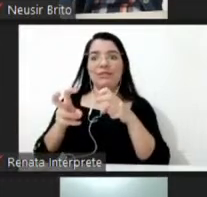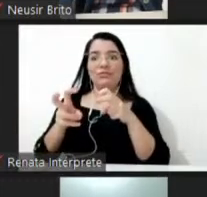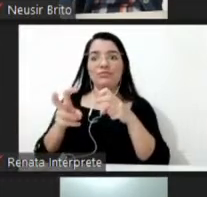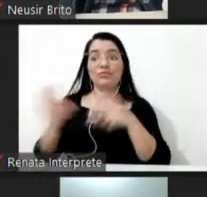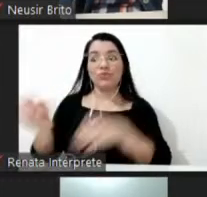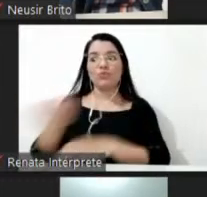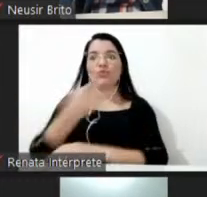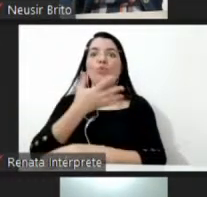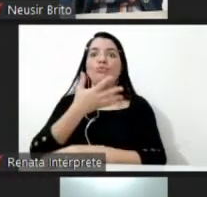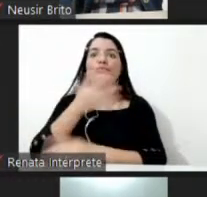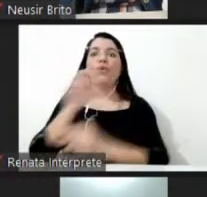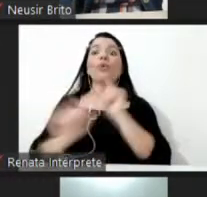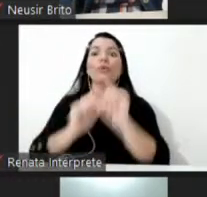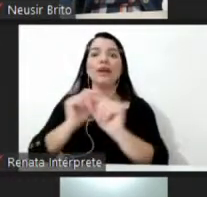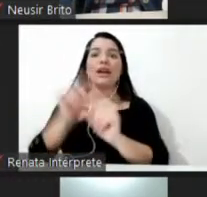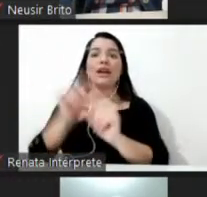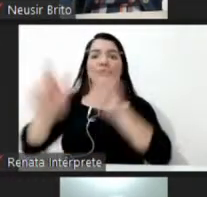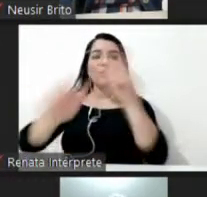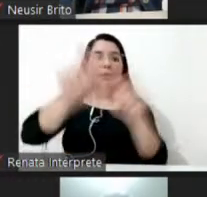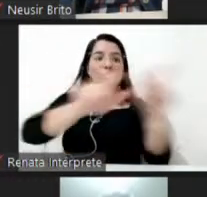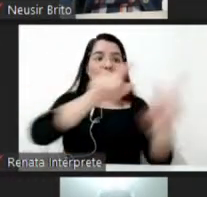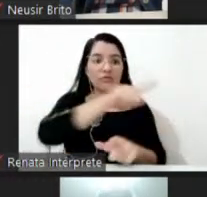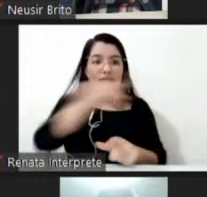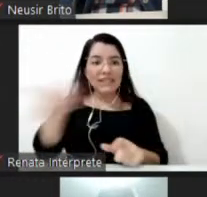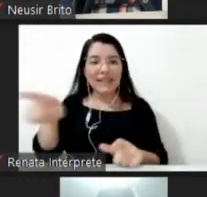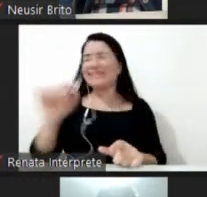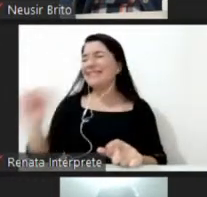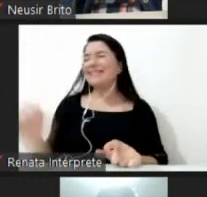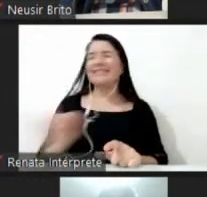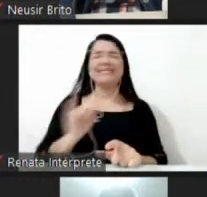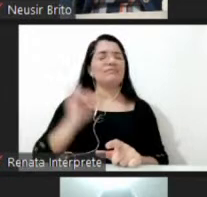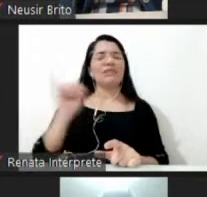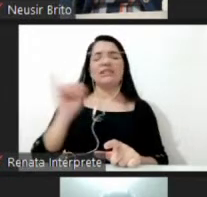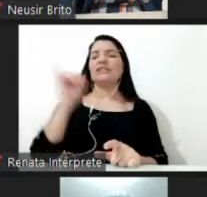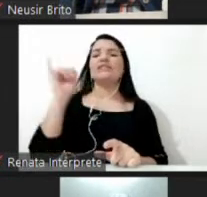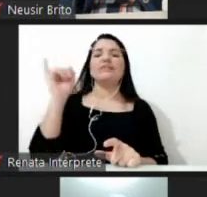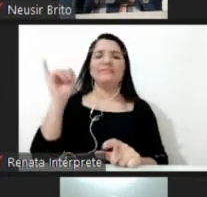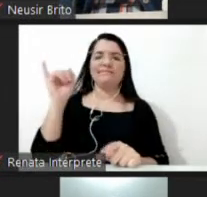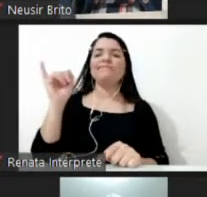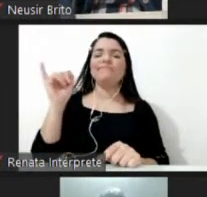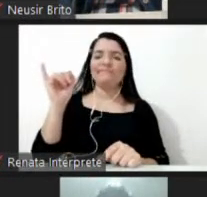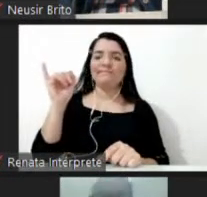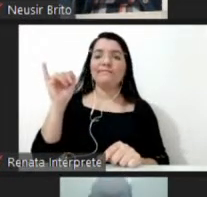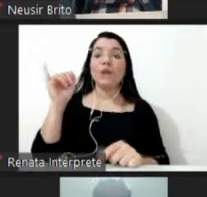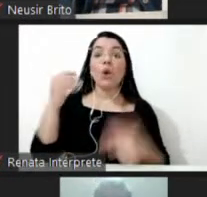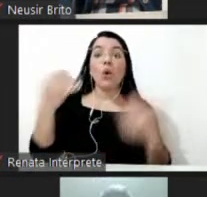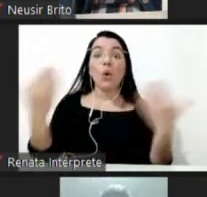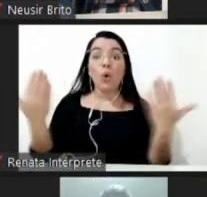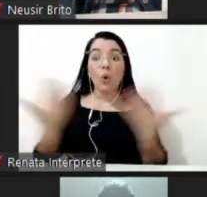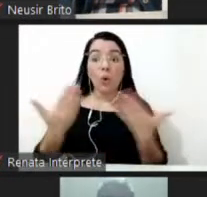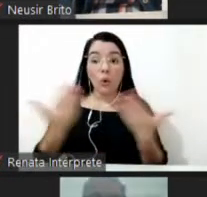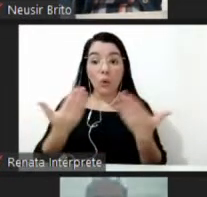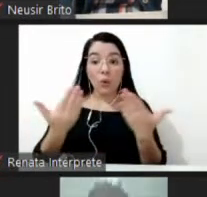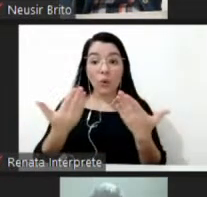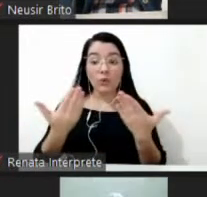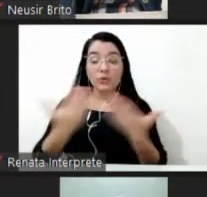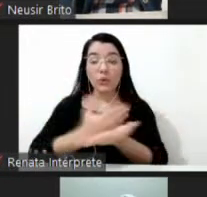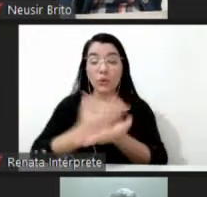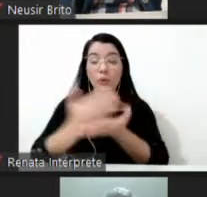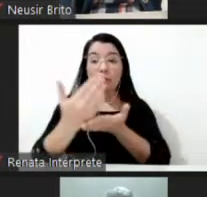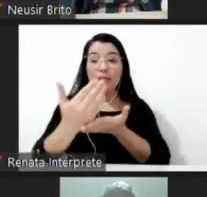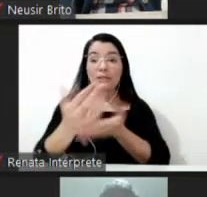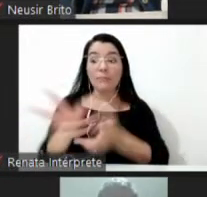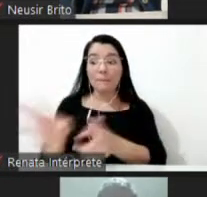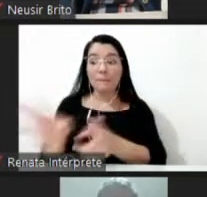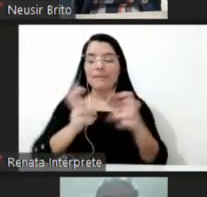a função de vocês, capelão, foi de extrema importância, pois nós começamos a nos dar conta de